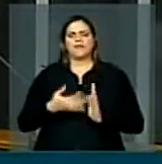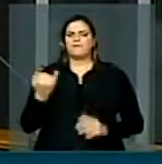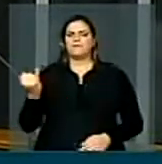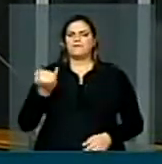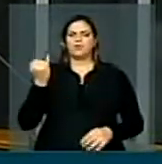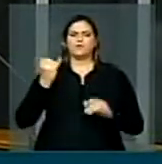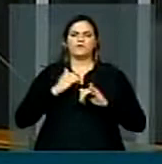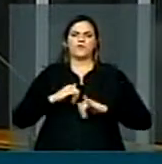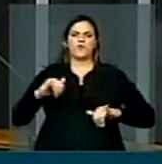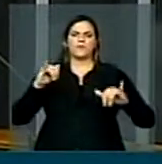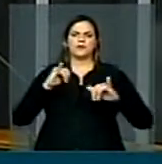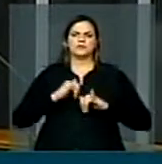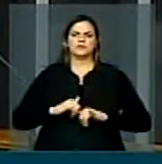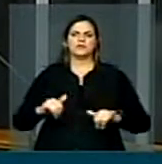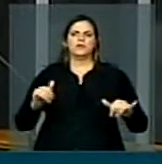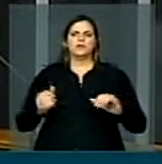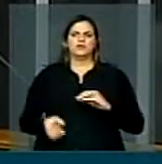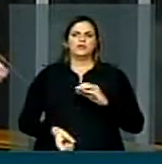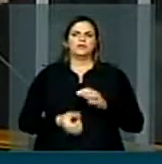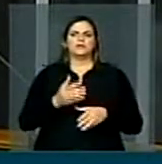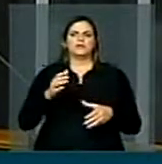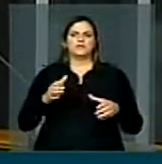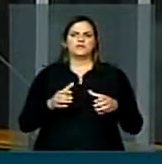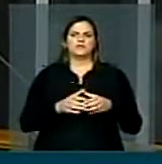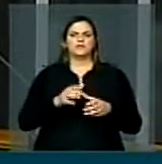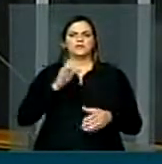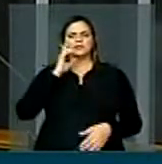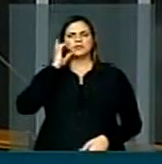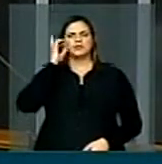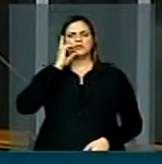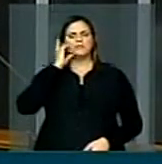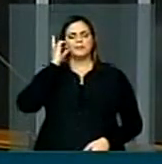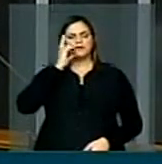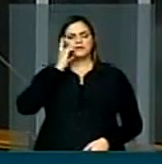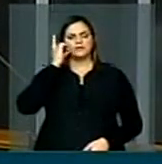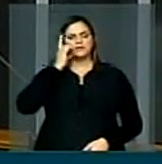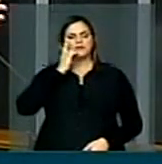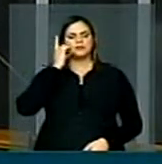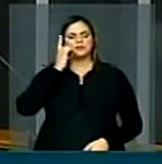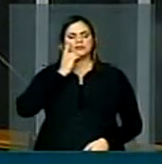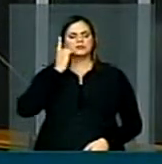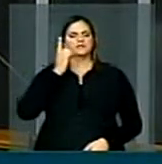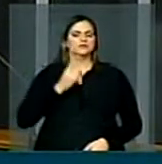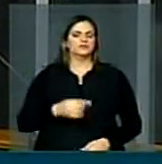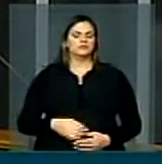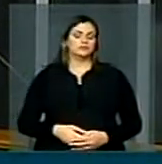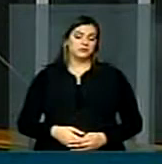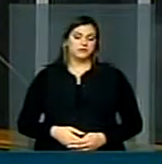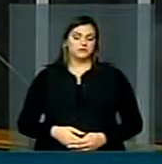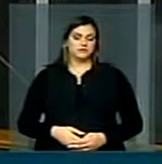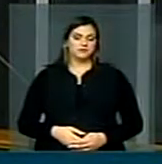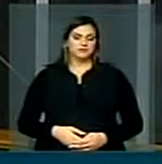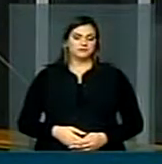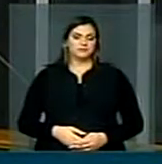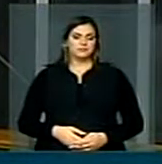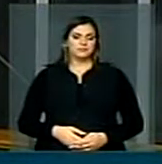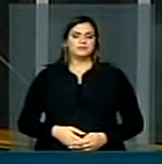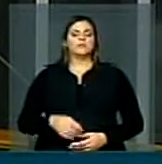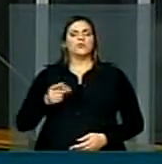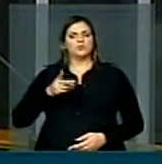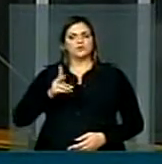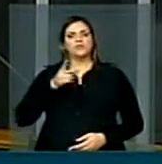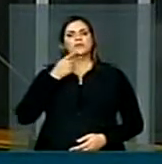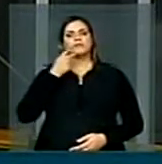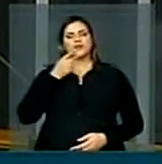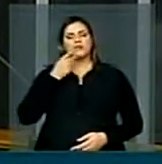trago da frente parlamentar que acabamos de instalar e que vamos registrar aqui na mesa diretora, essa frente que tem a